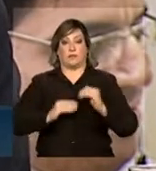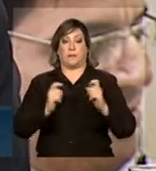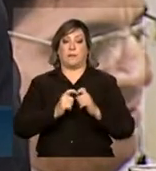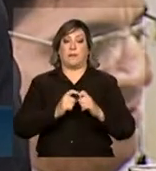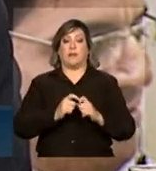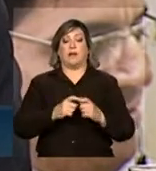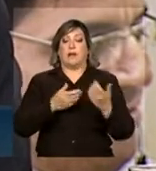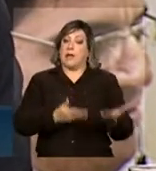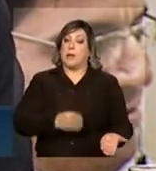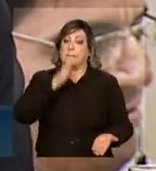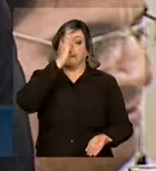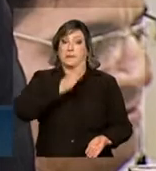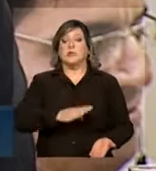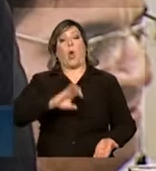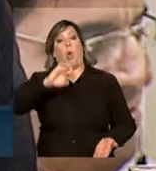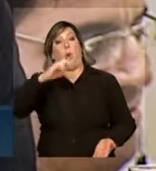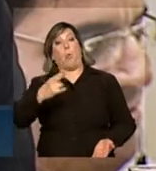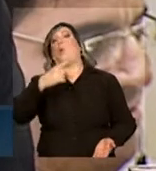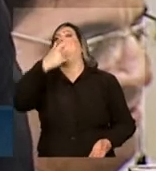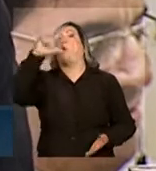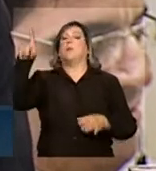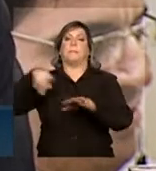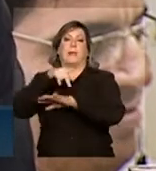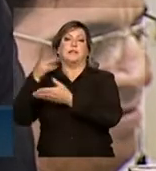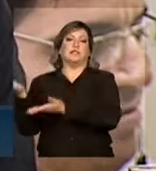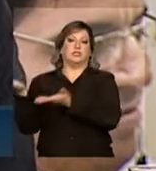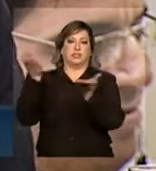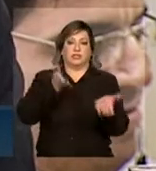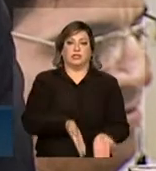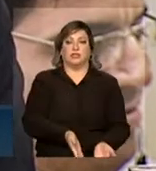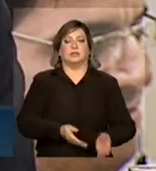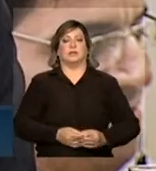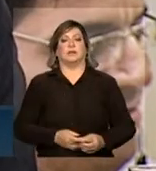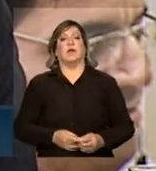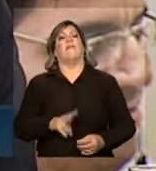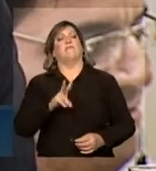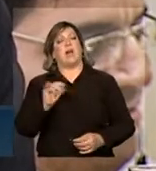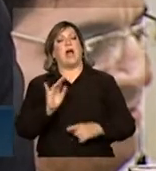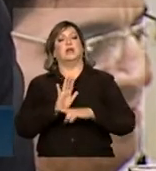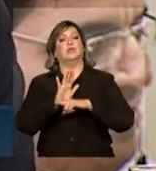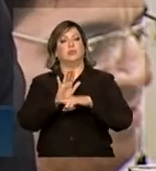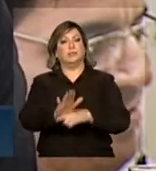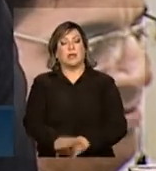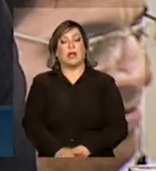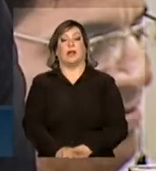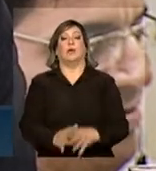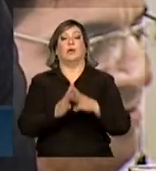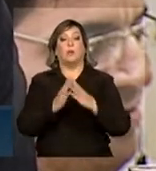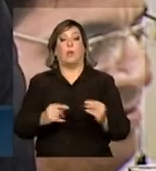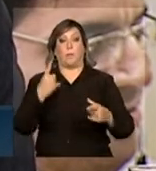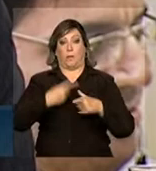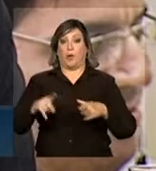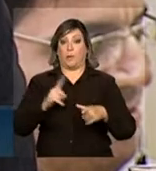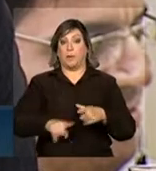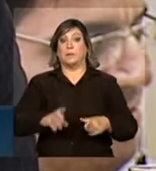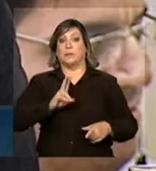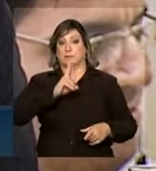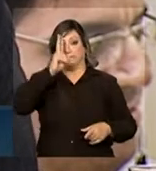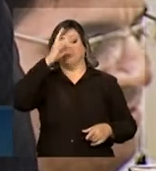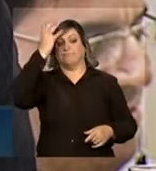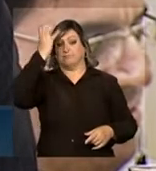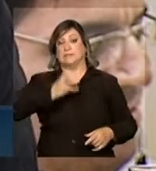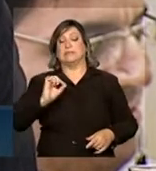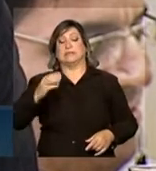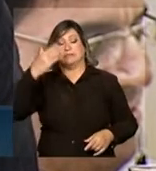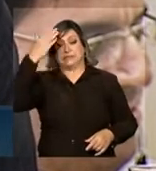brasileiros ou seja trazer médico de outros países vai ajudar a moralizar um problema sério que nós temos no no Sistema